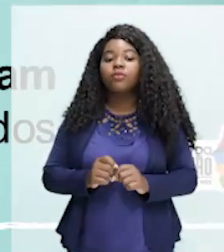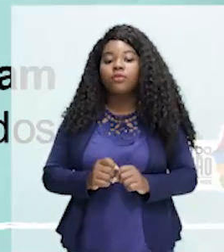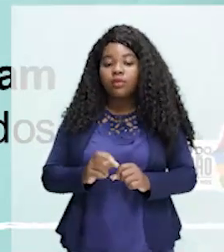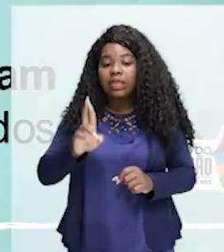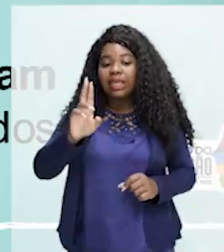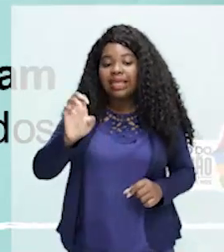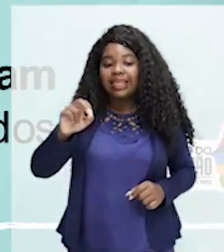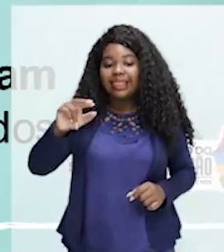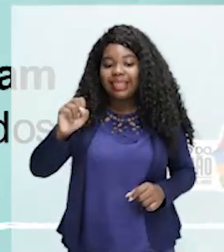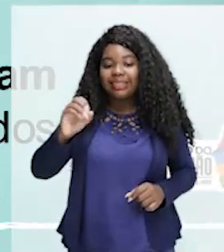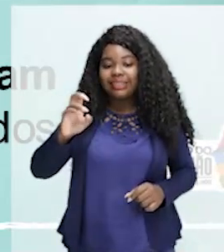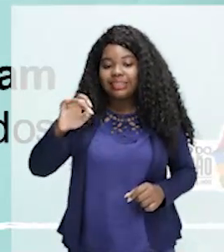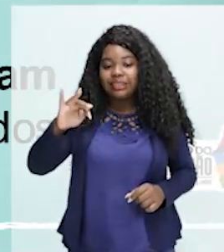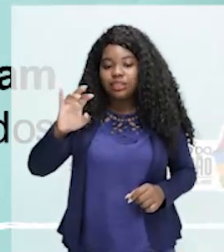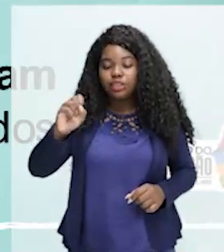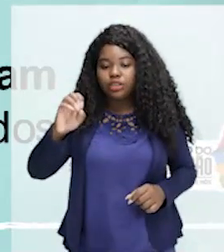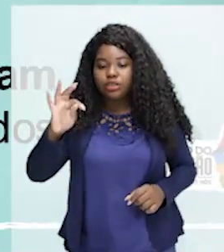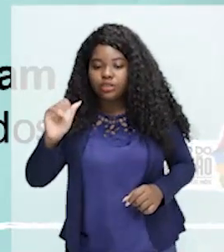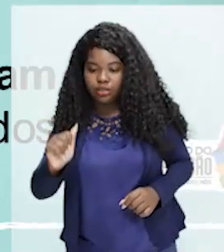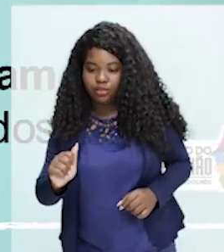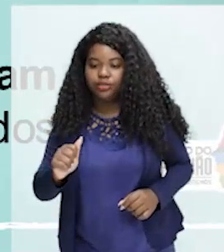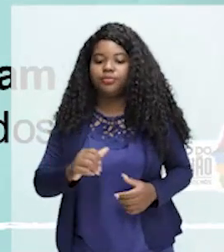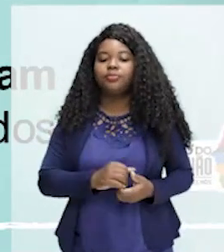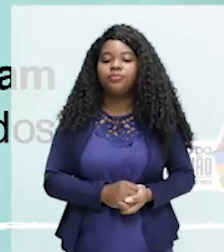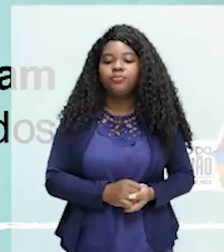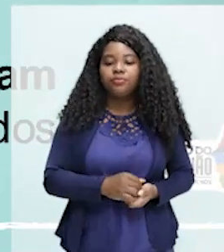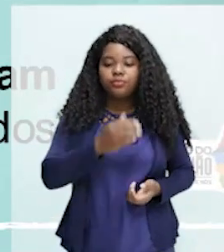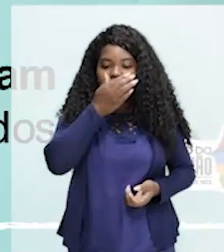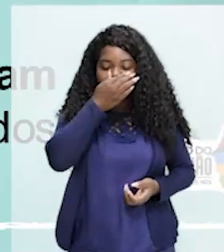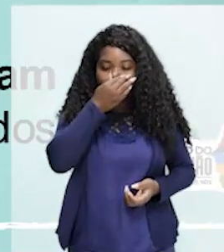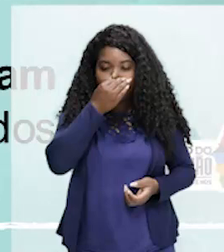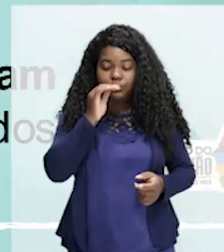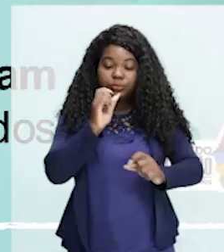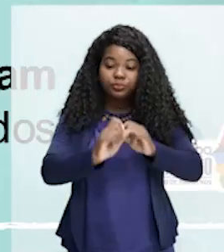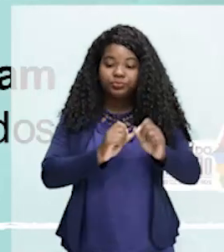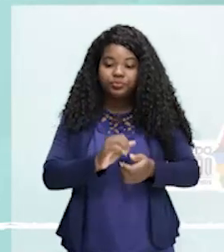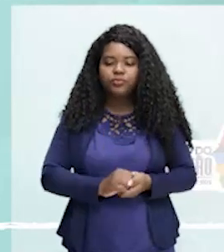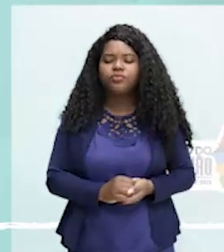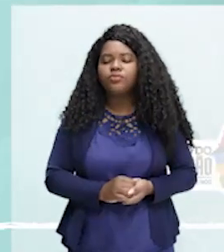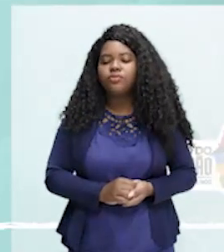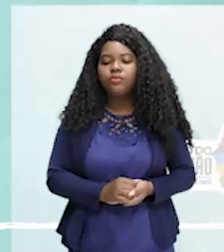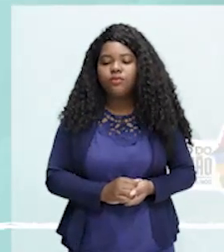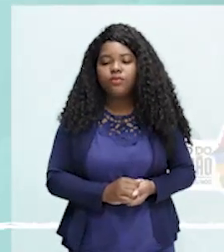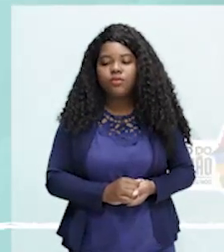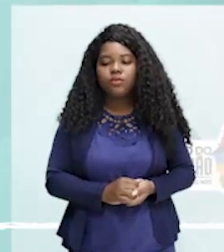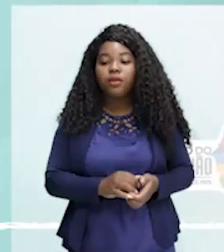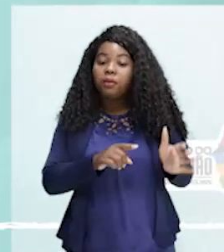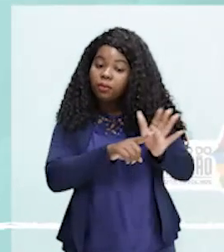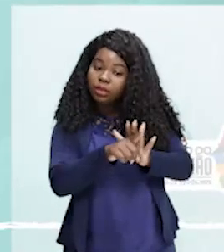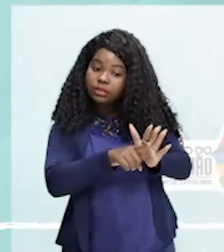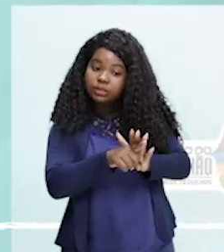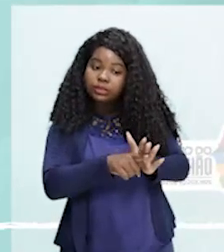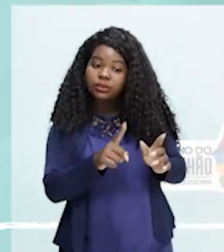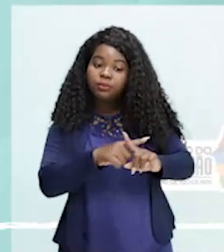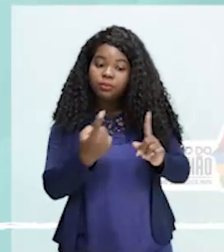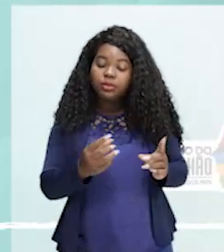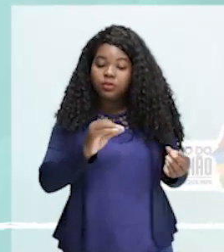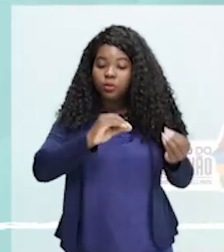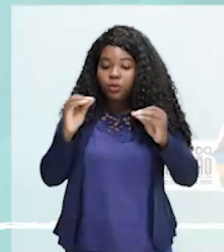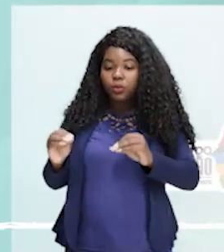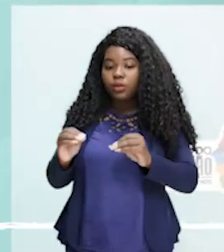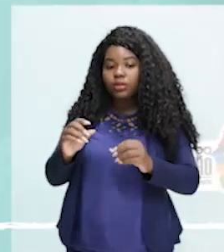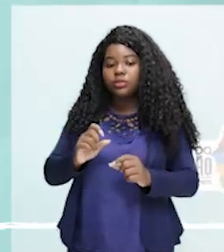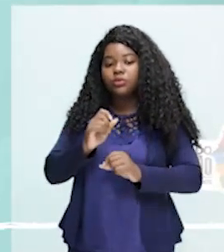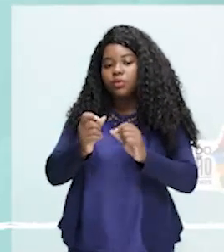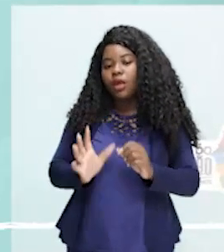teatro renascentista, de William Shakespeare. Né? O que era o teatro renascentista? Pesquisem sobre isso, mas eu vou colocar só a